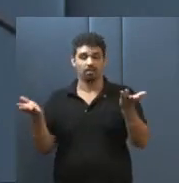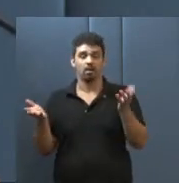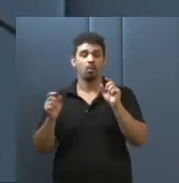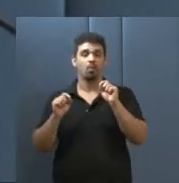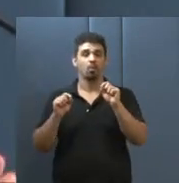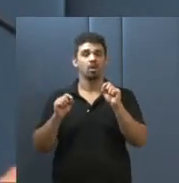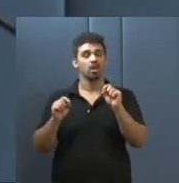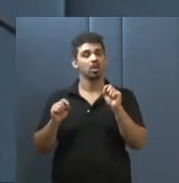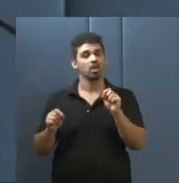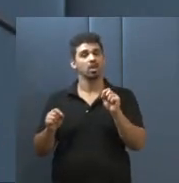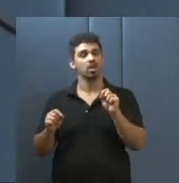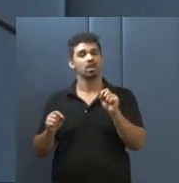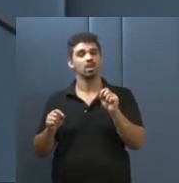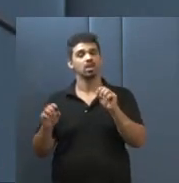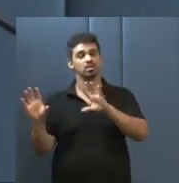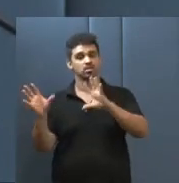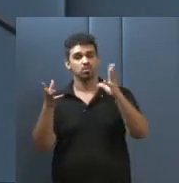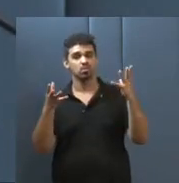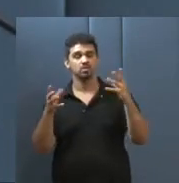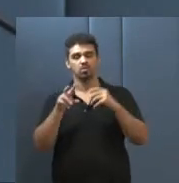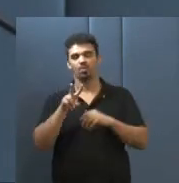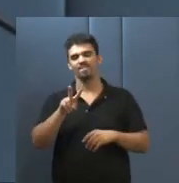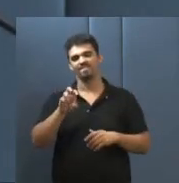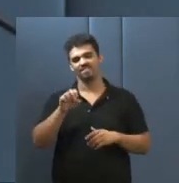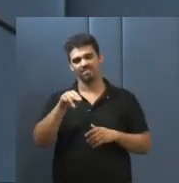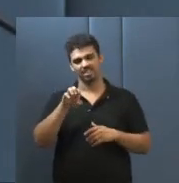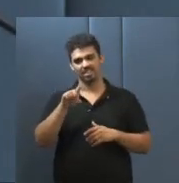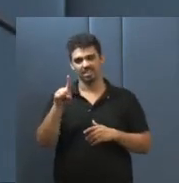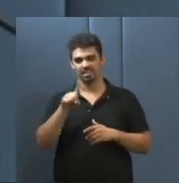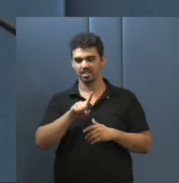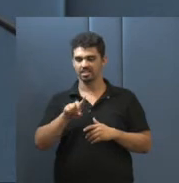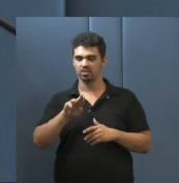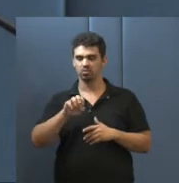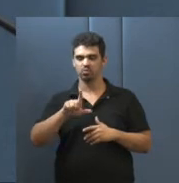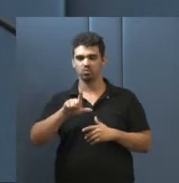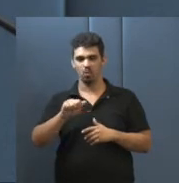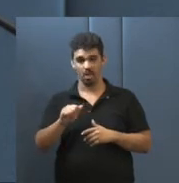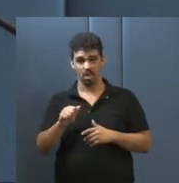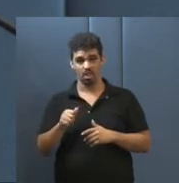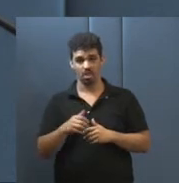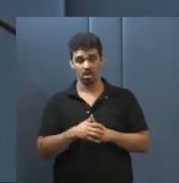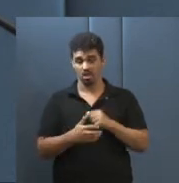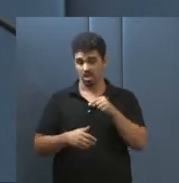sendo a situação com a Venezuela hoje em dia. A Venezuela, como eu disse,